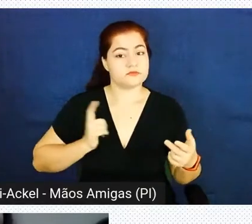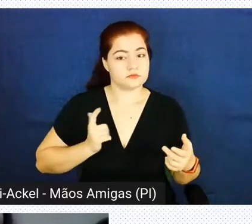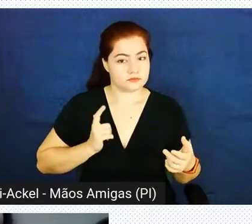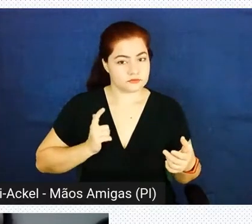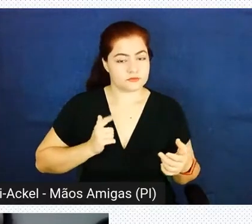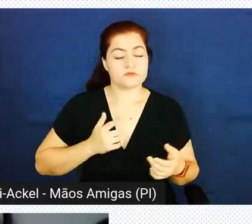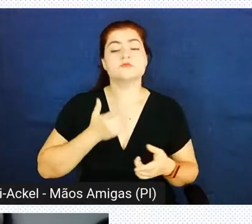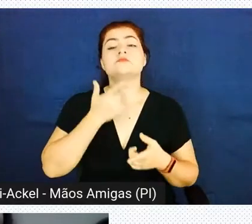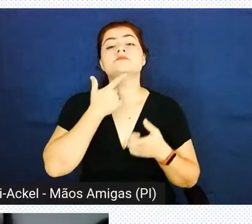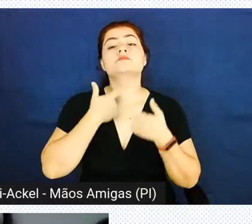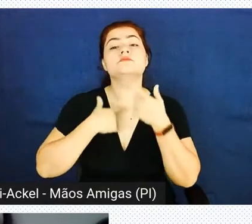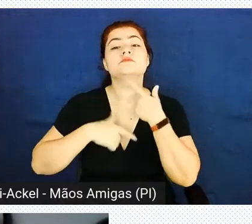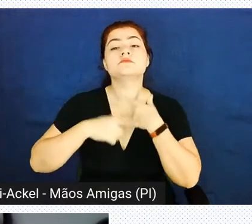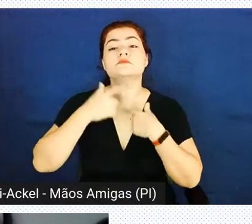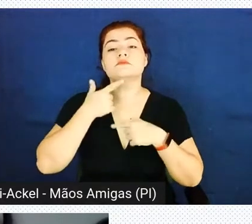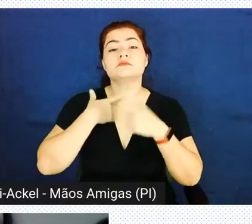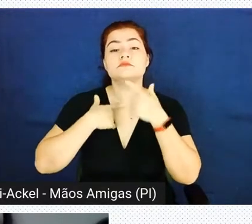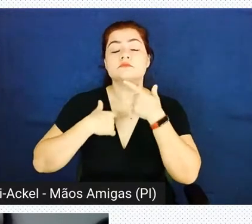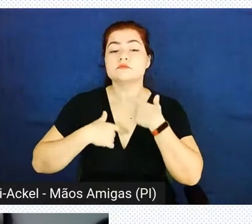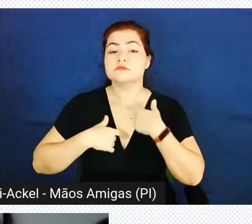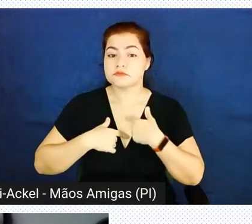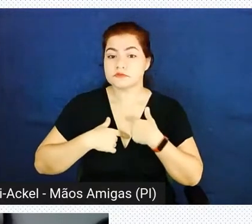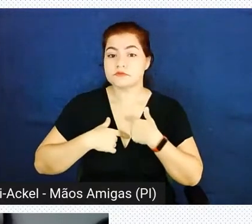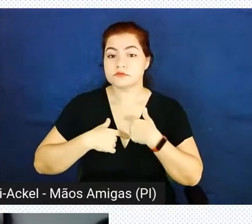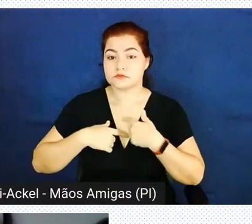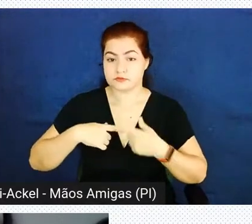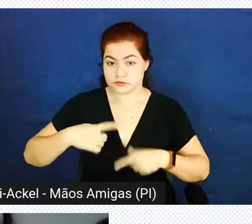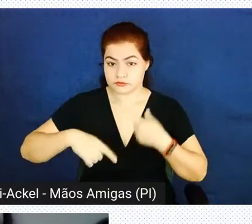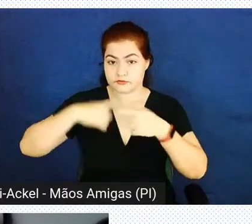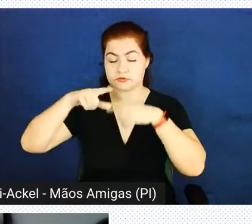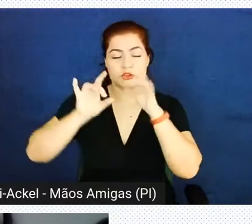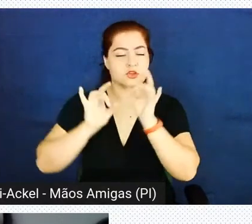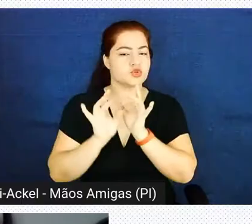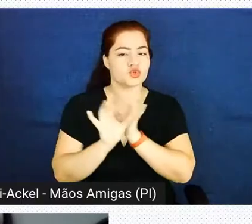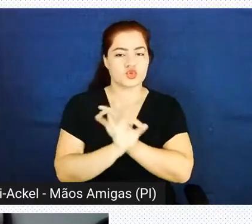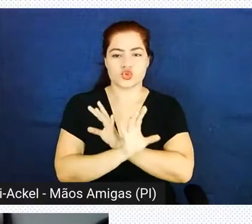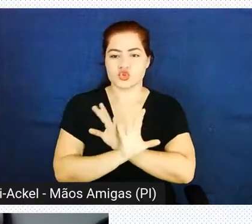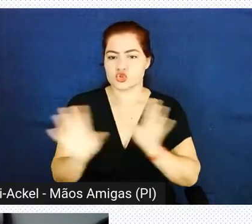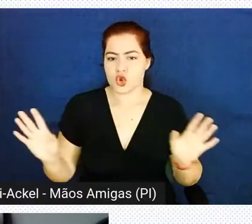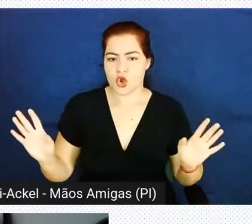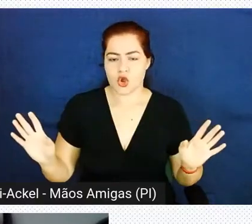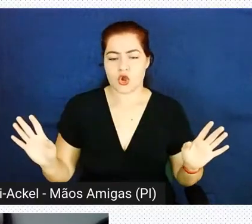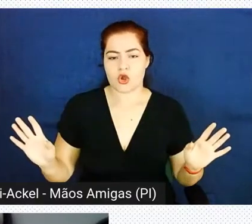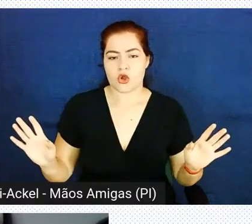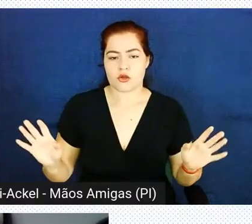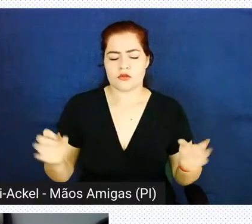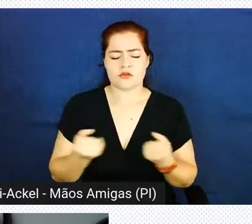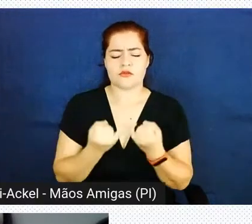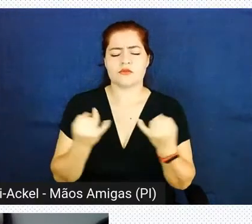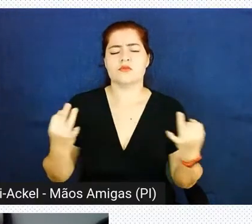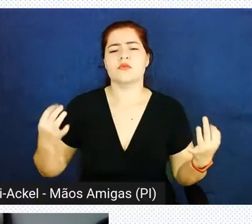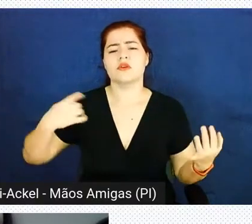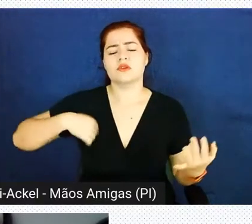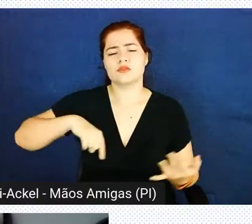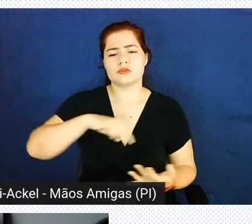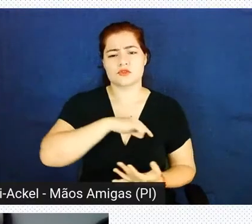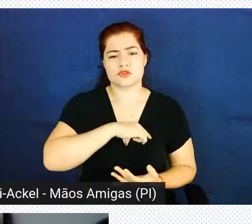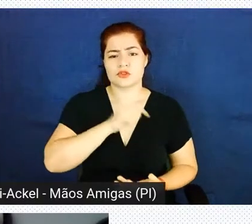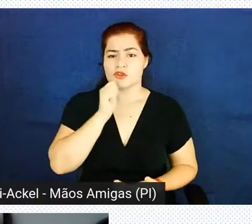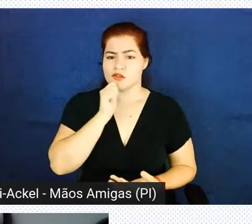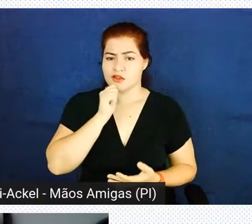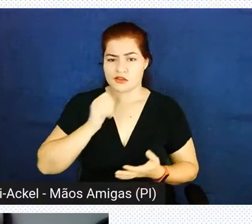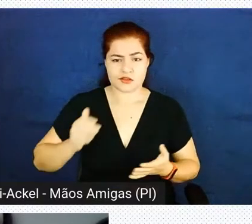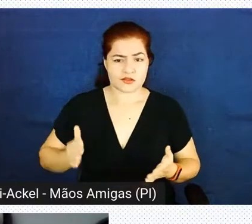desejavam suprir essas necessidades e só isso bastava. Quantos de nós não nos conduzimos assim